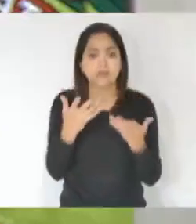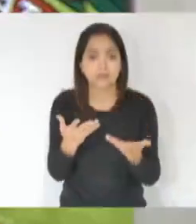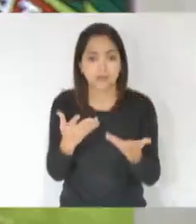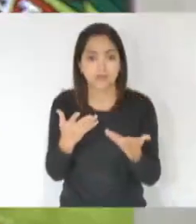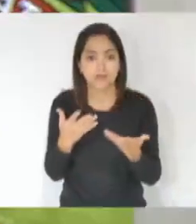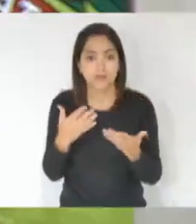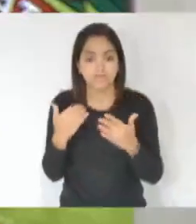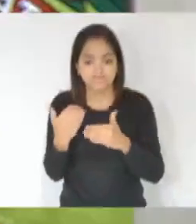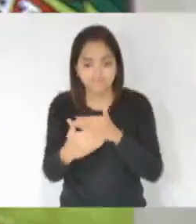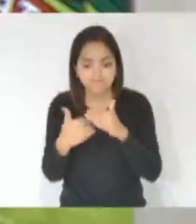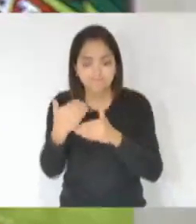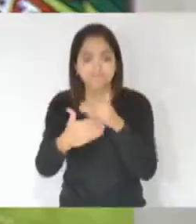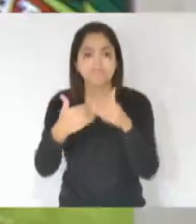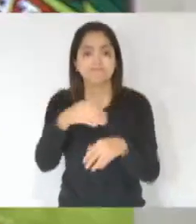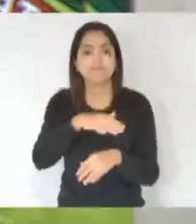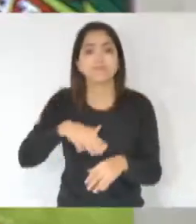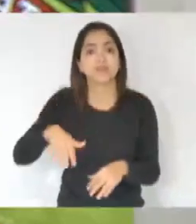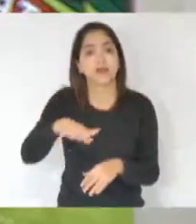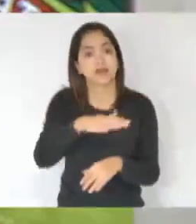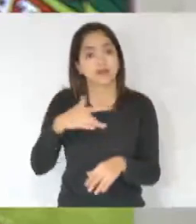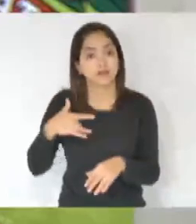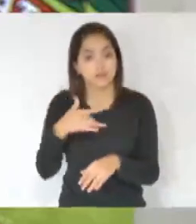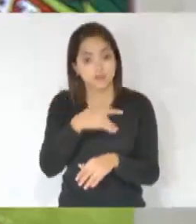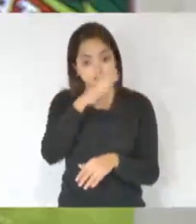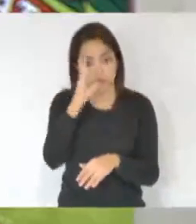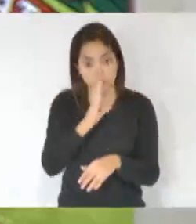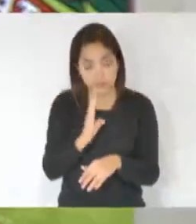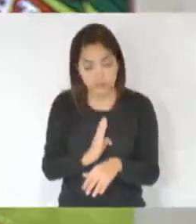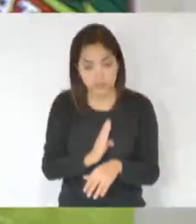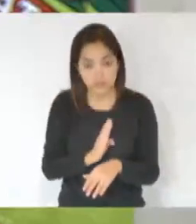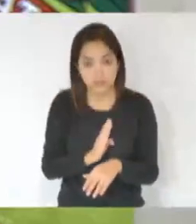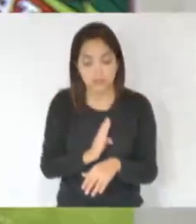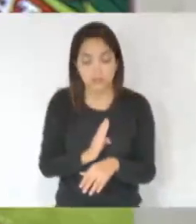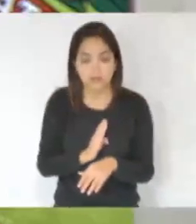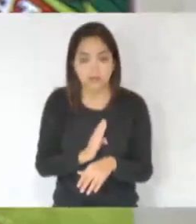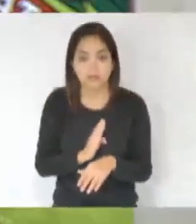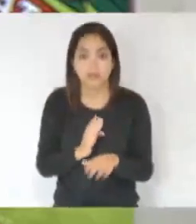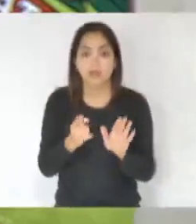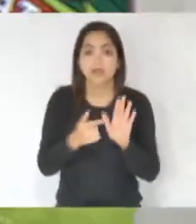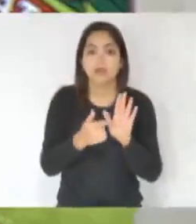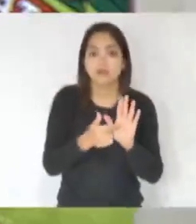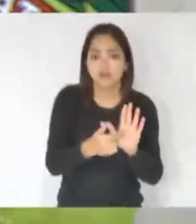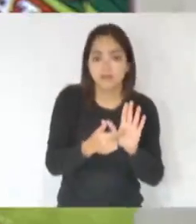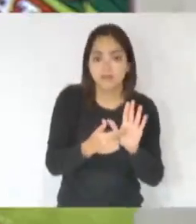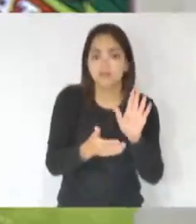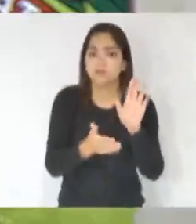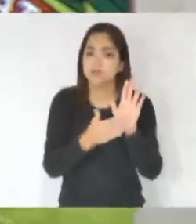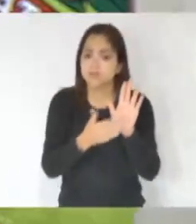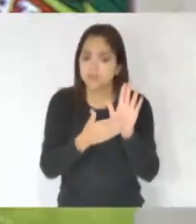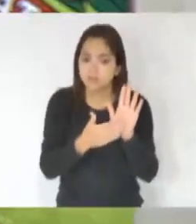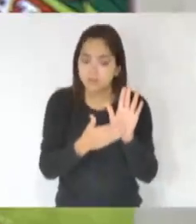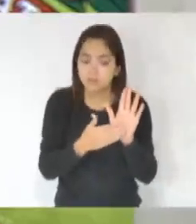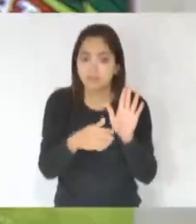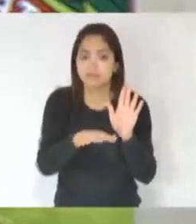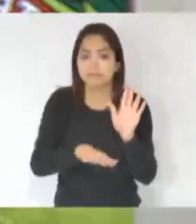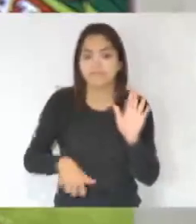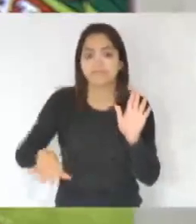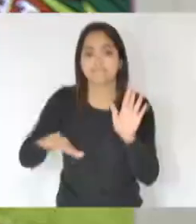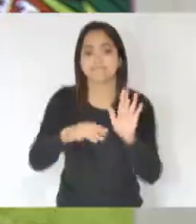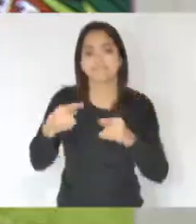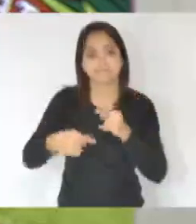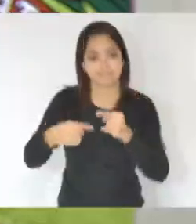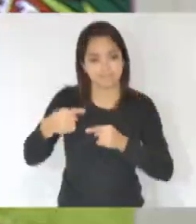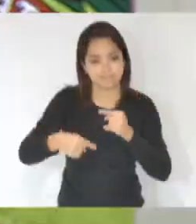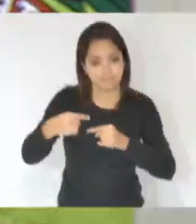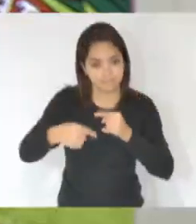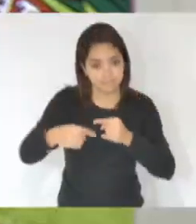empreender agora da saúde pública brasileira. Nos apresentou propostas de regionalização, de discussão de